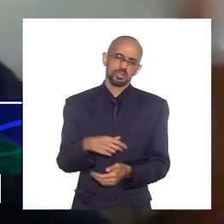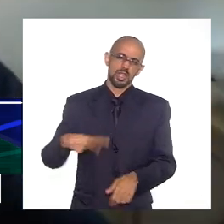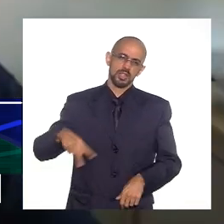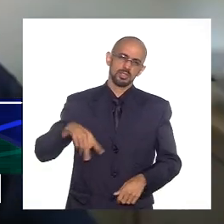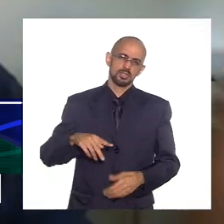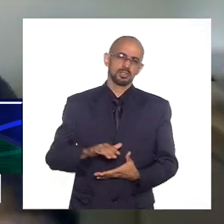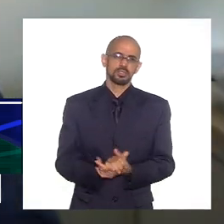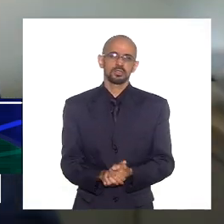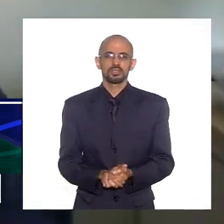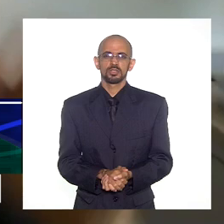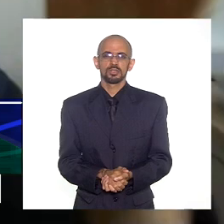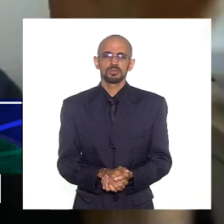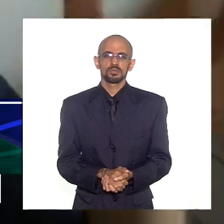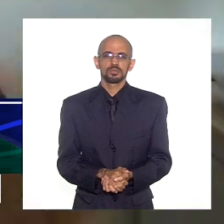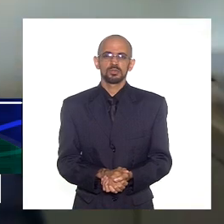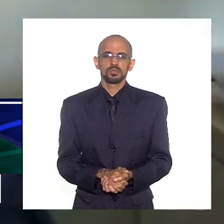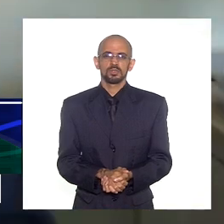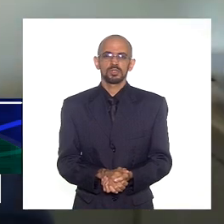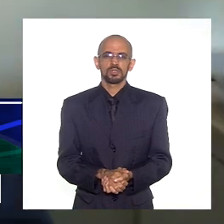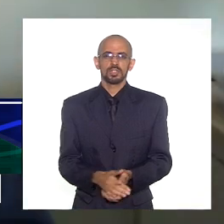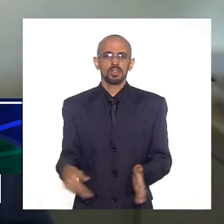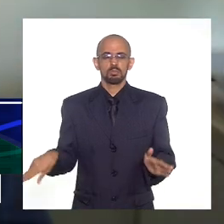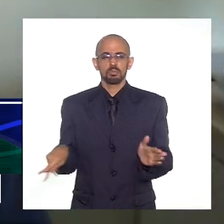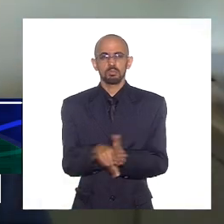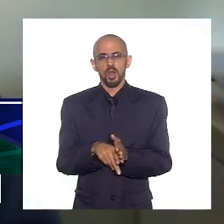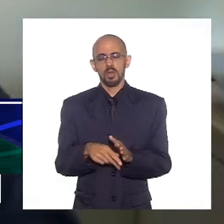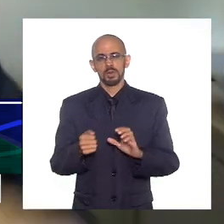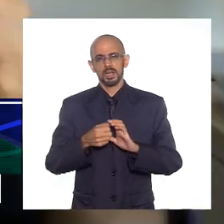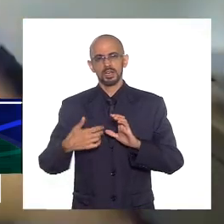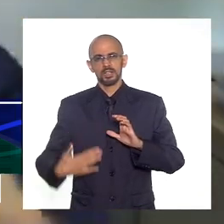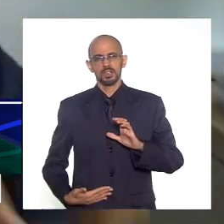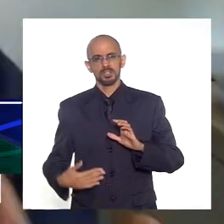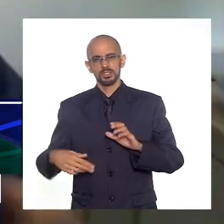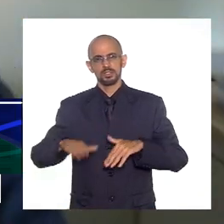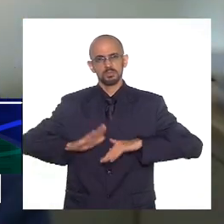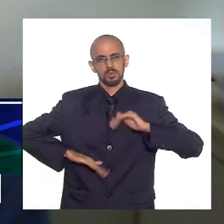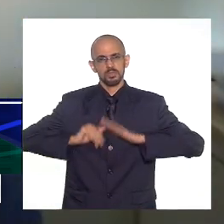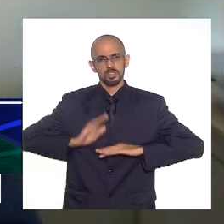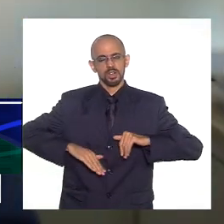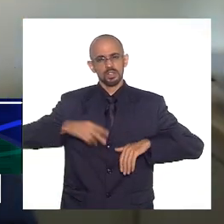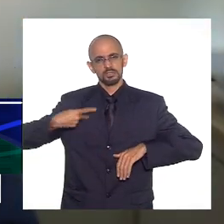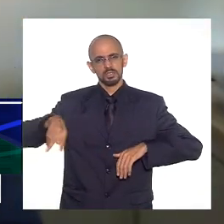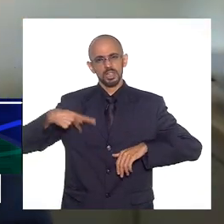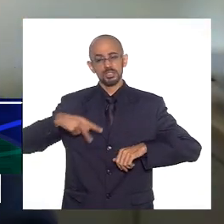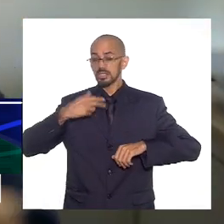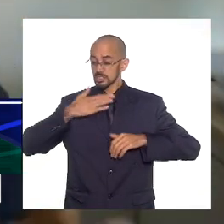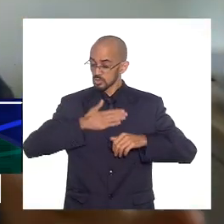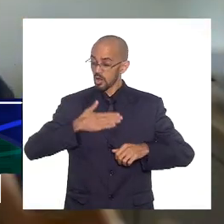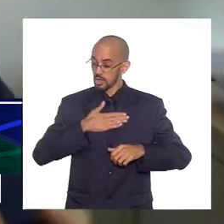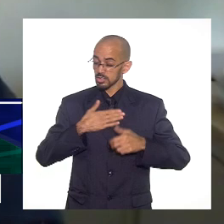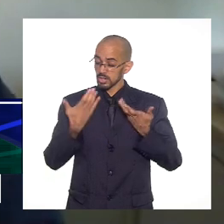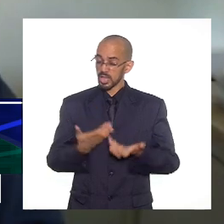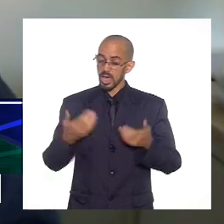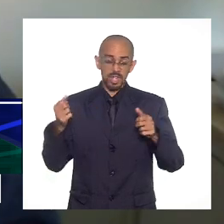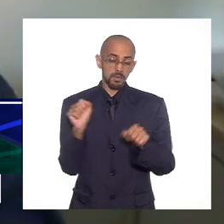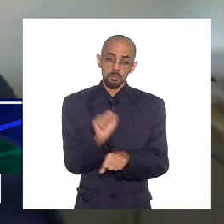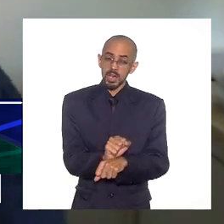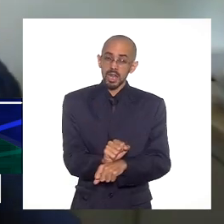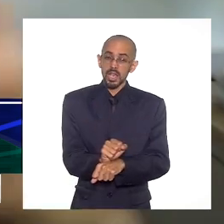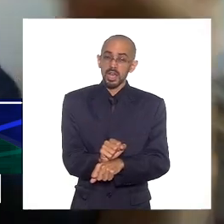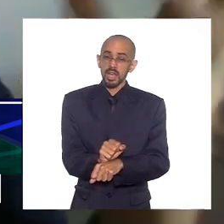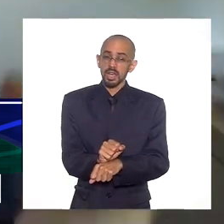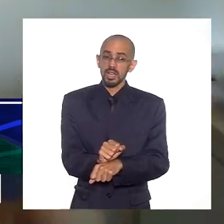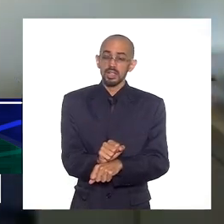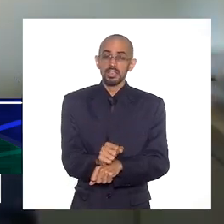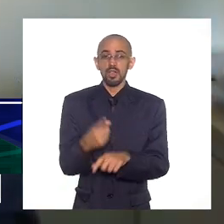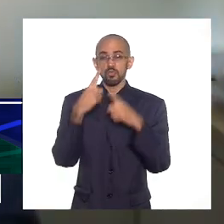né, na categoria de motoboy. Para isso, eles gostam de impedir. Enquanto isso, a violência está